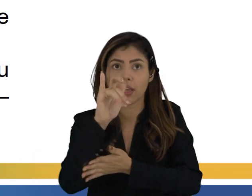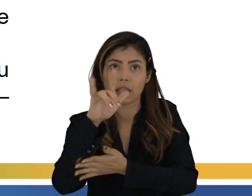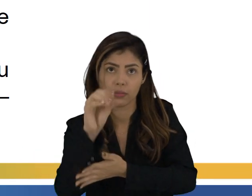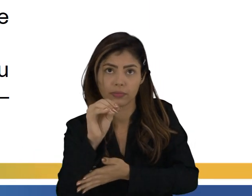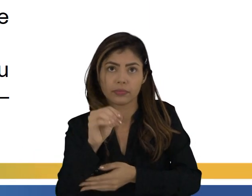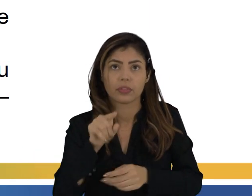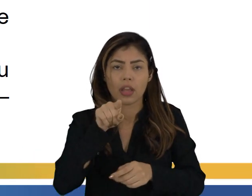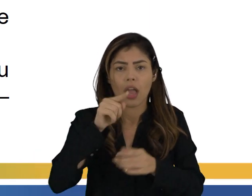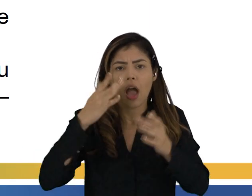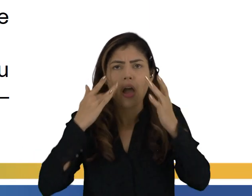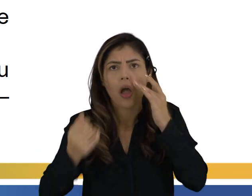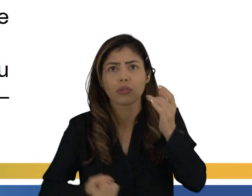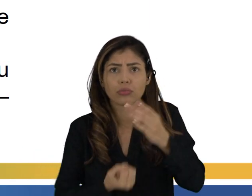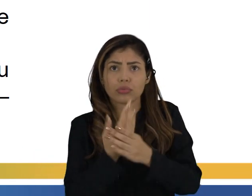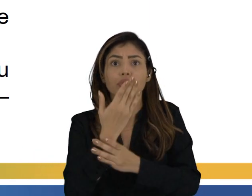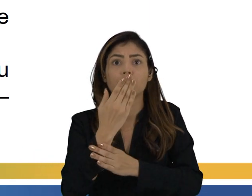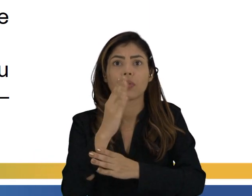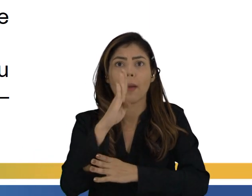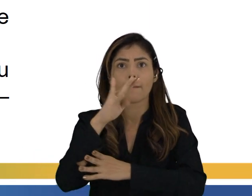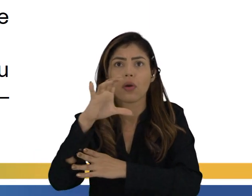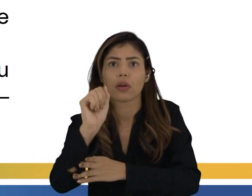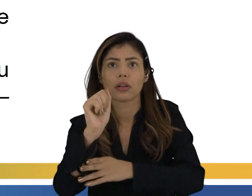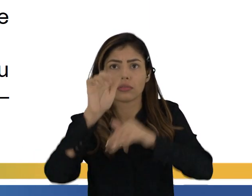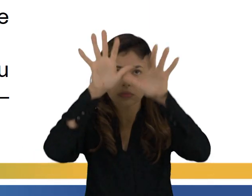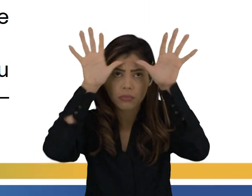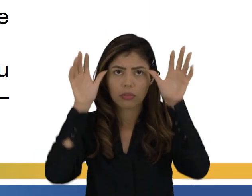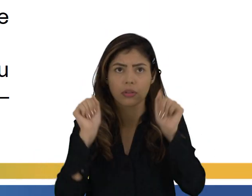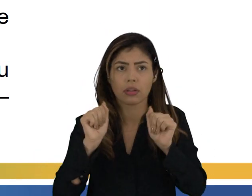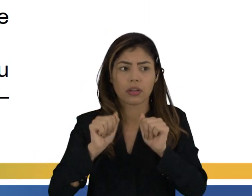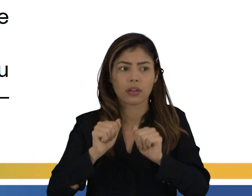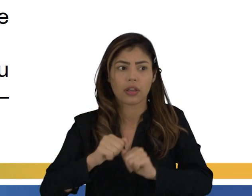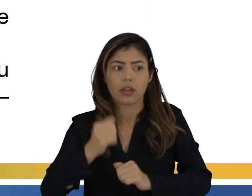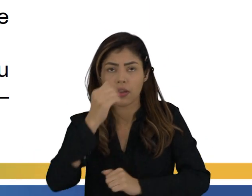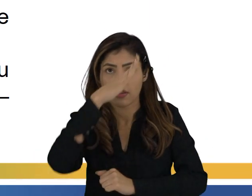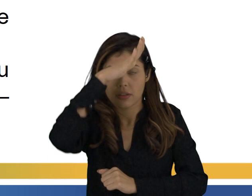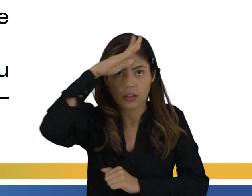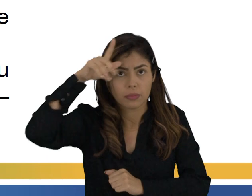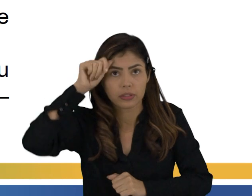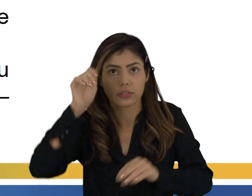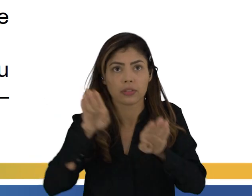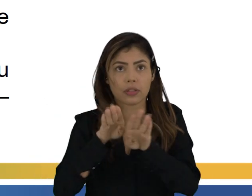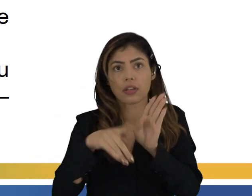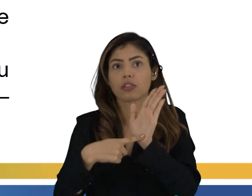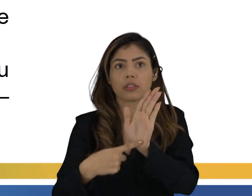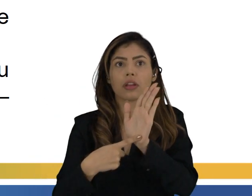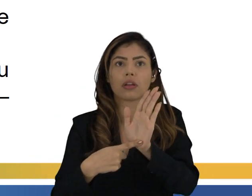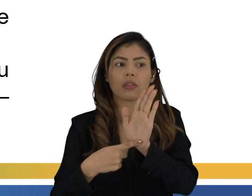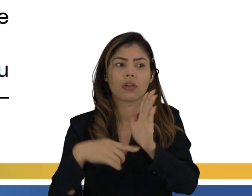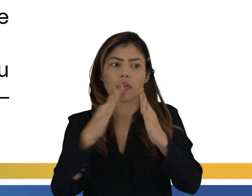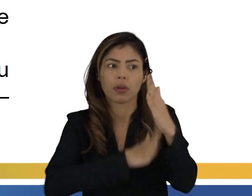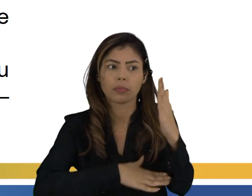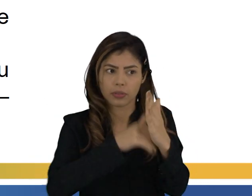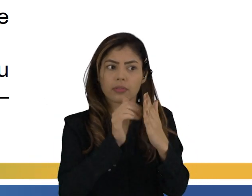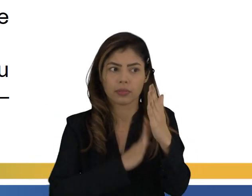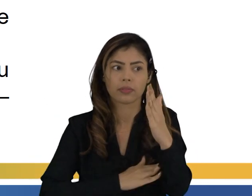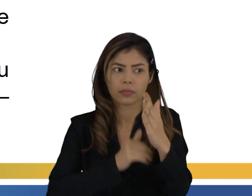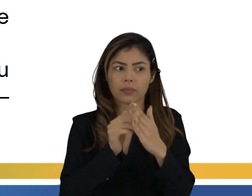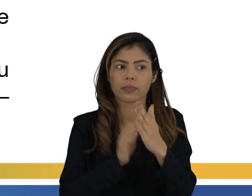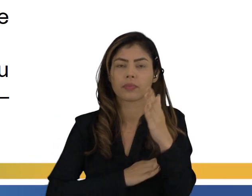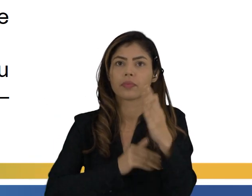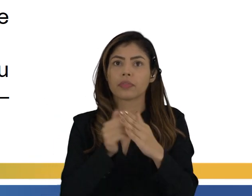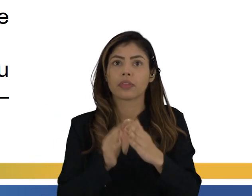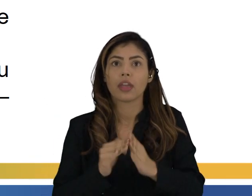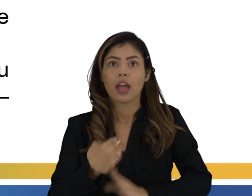Esse artista nasceu em Boca do Acre, no Amazonas, mas ele se destacou com a pintura aqui no nosso estado. Ele foi um